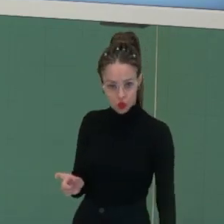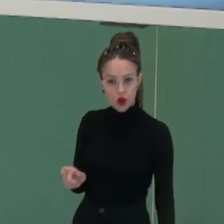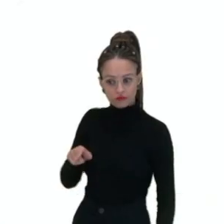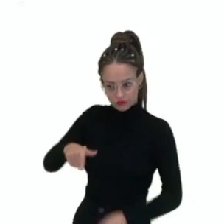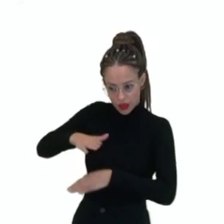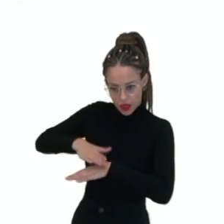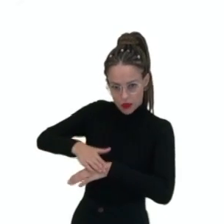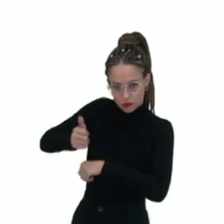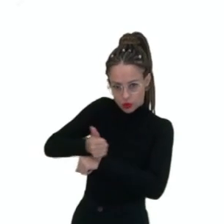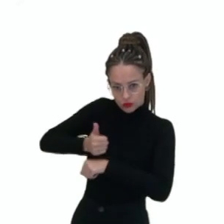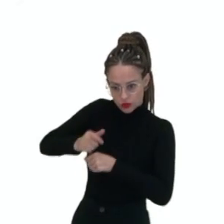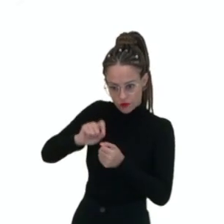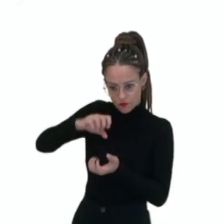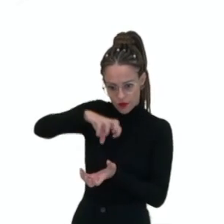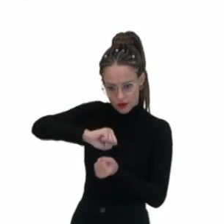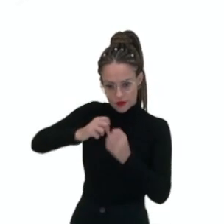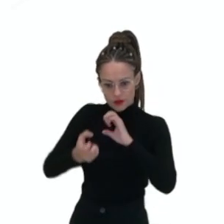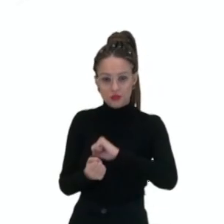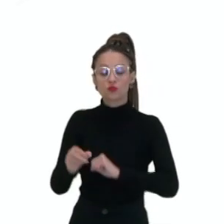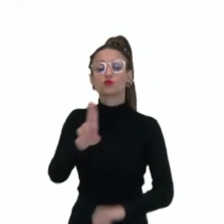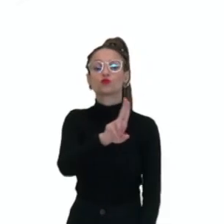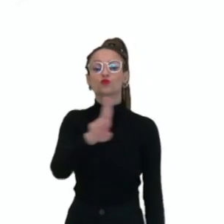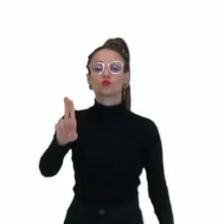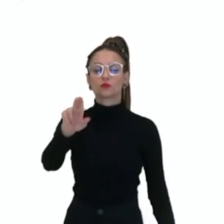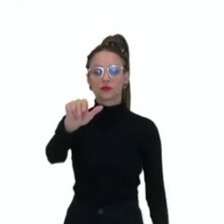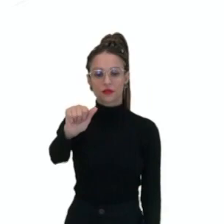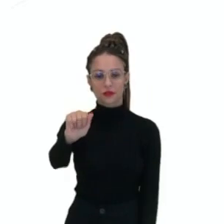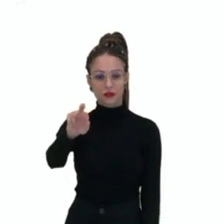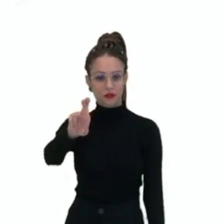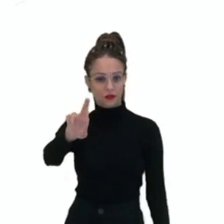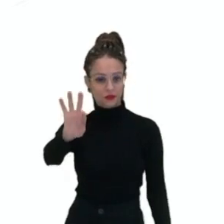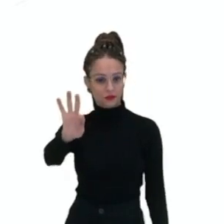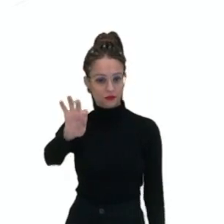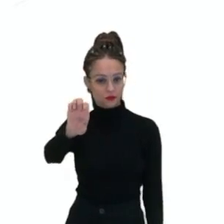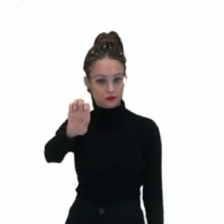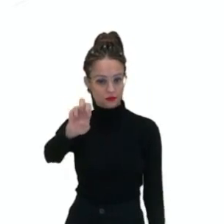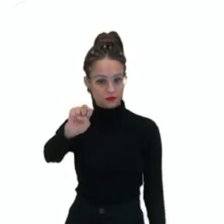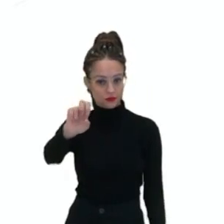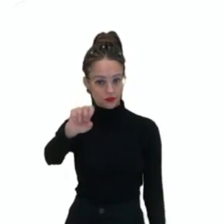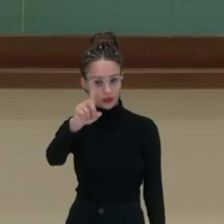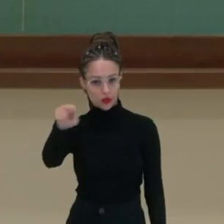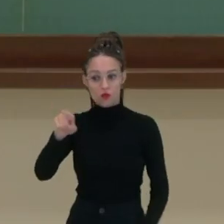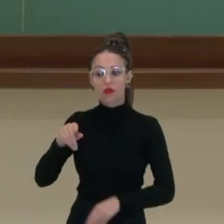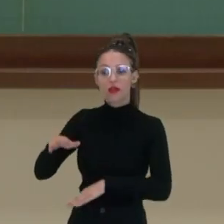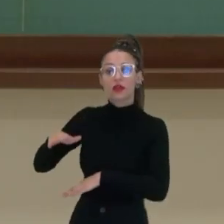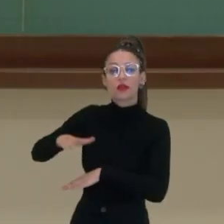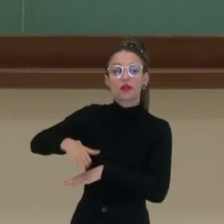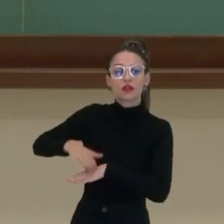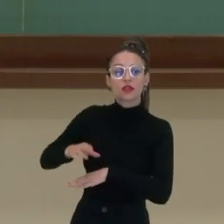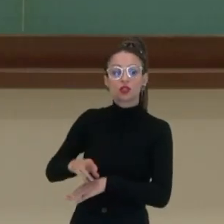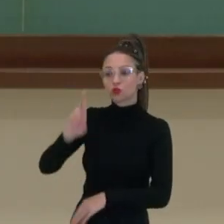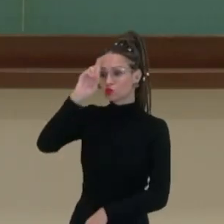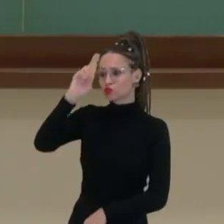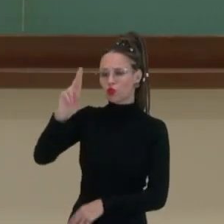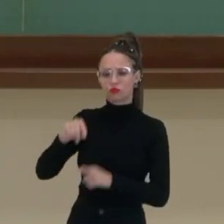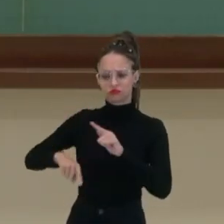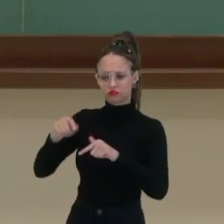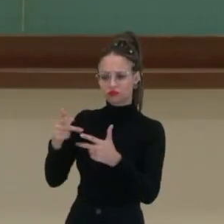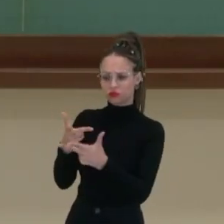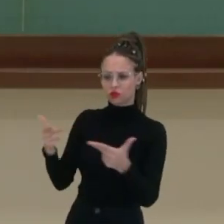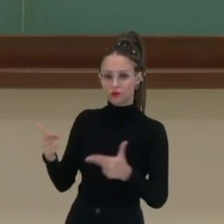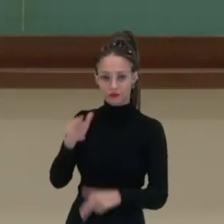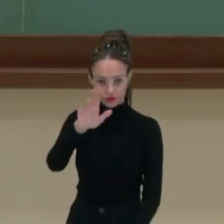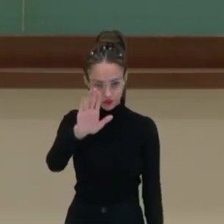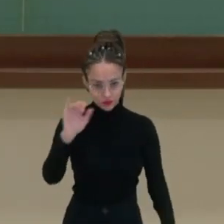chama-se artesão, que passa a ser o dono dos meios de produção. Gente, isso é muito importante, entender